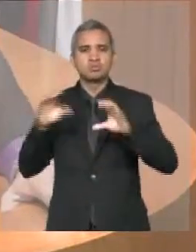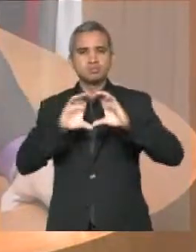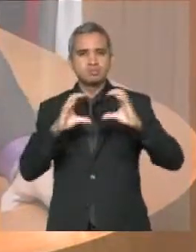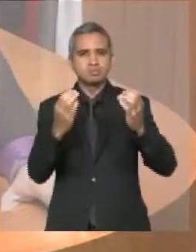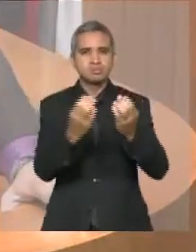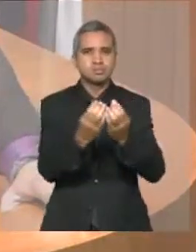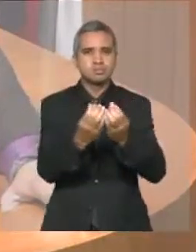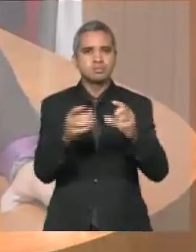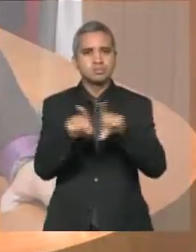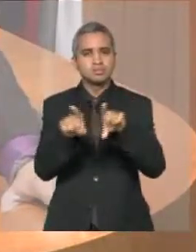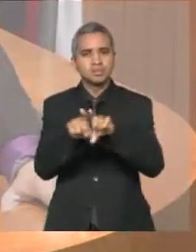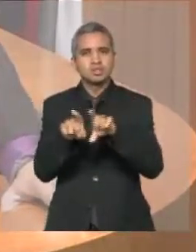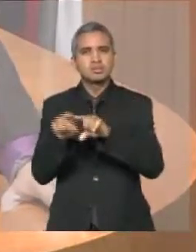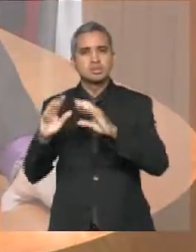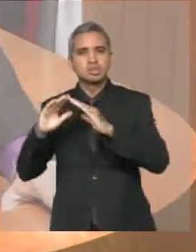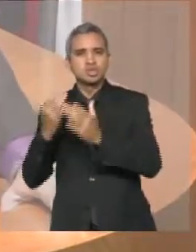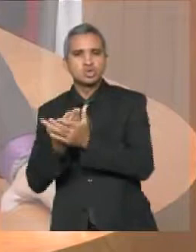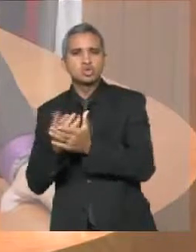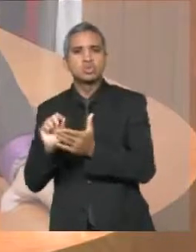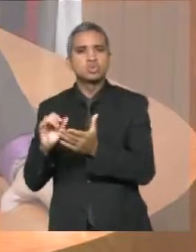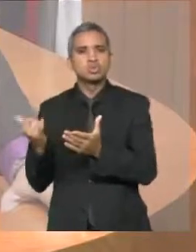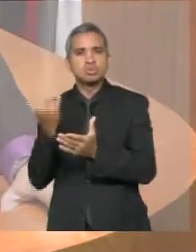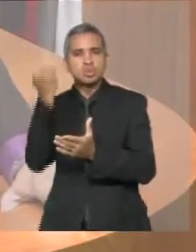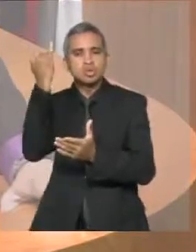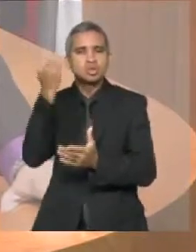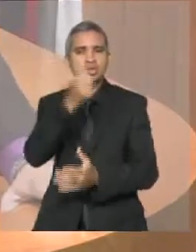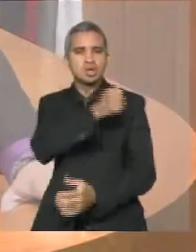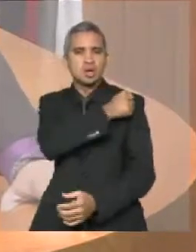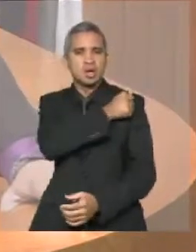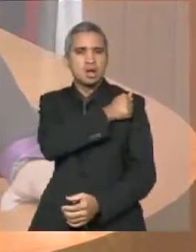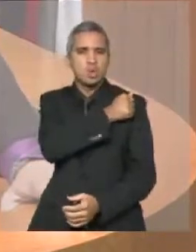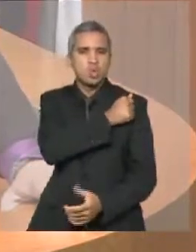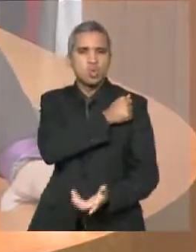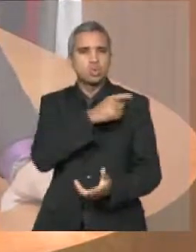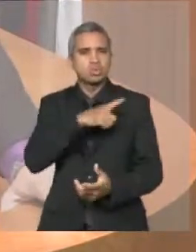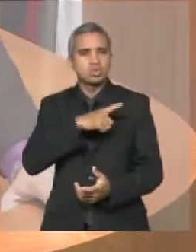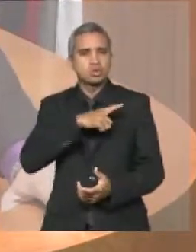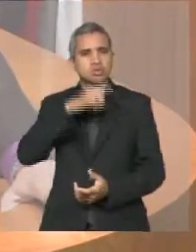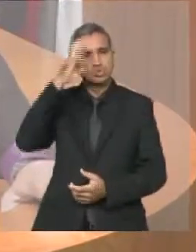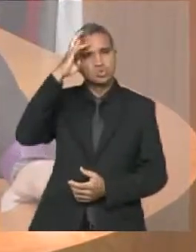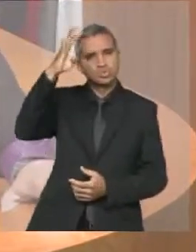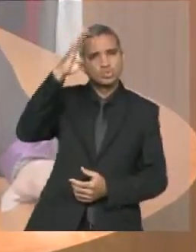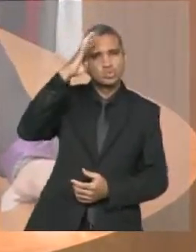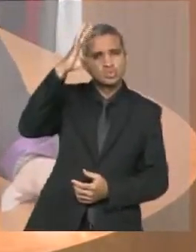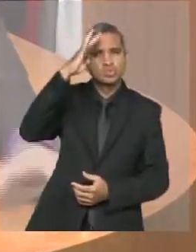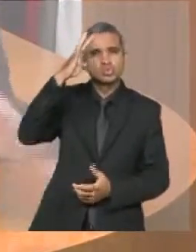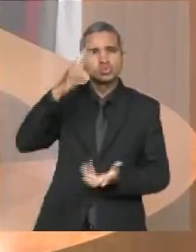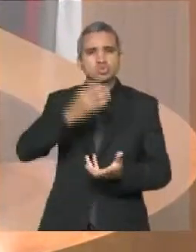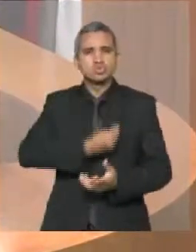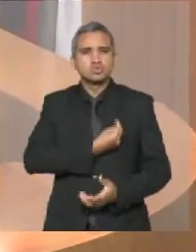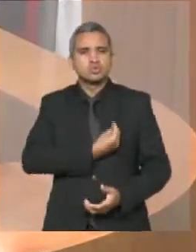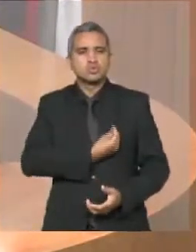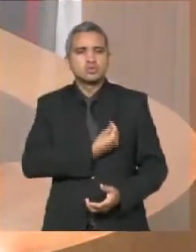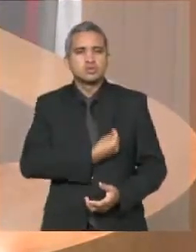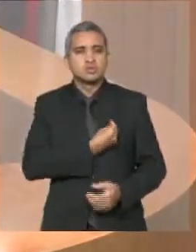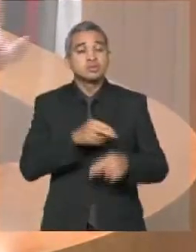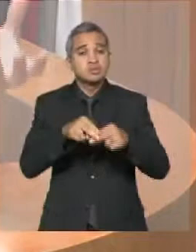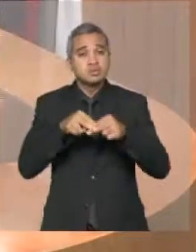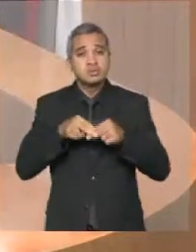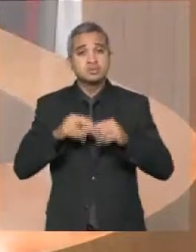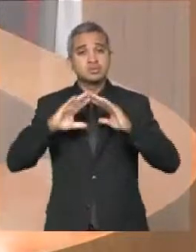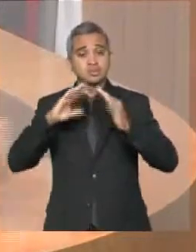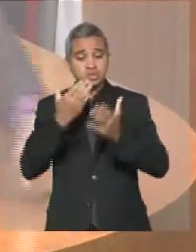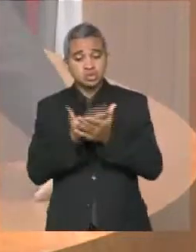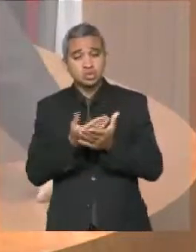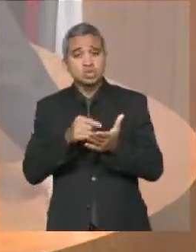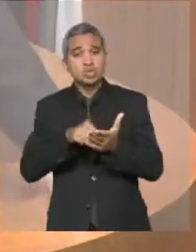que está ali com os seus sonhos, com a sua esperança, com a sua expectativa. E o ambiente escolar é o que dá essa